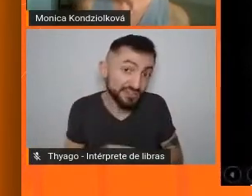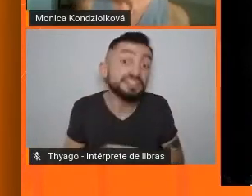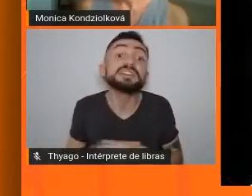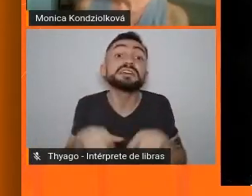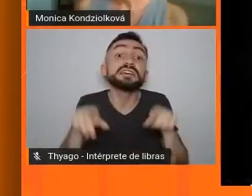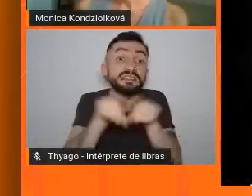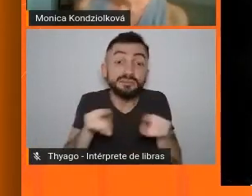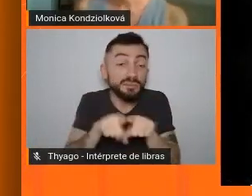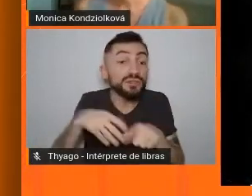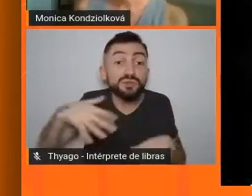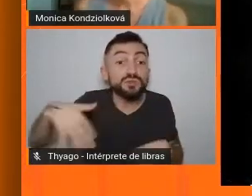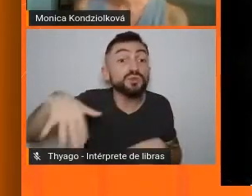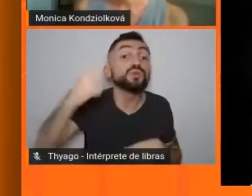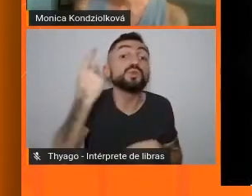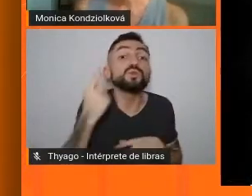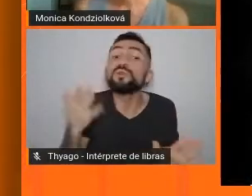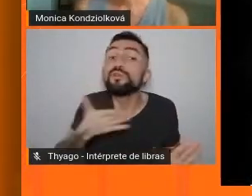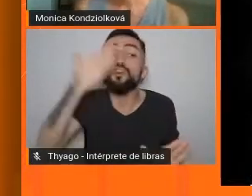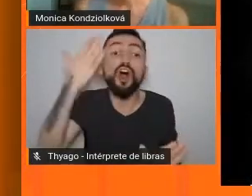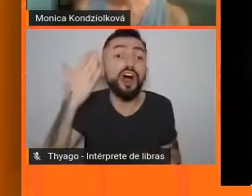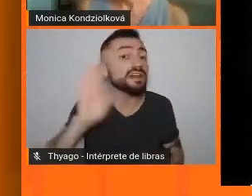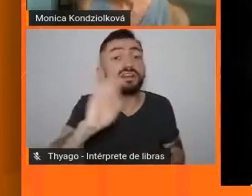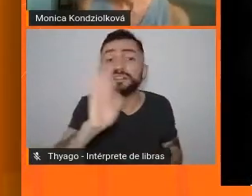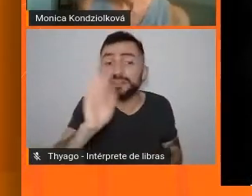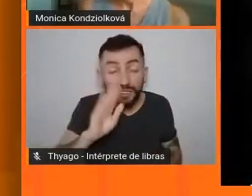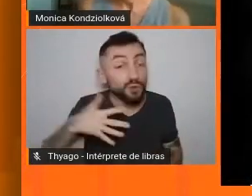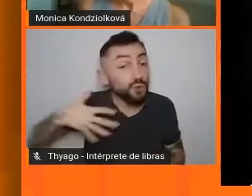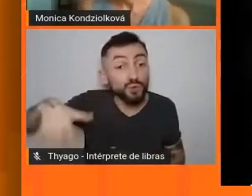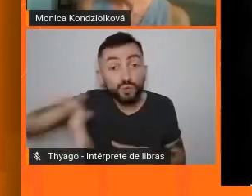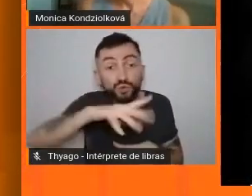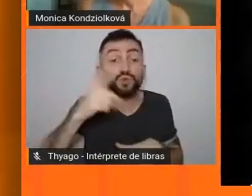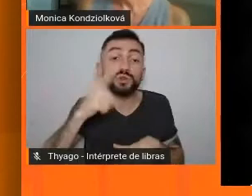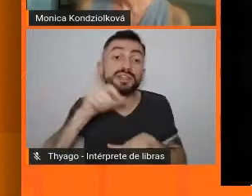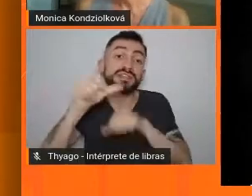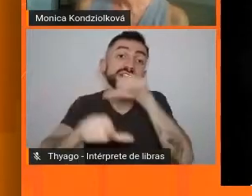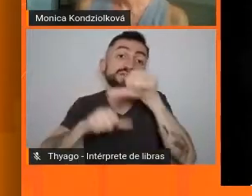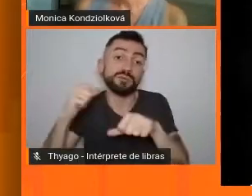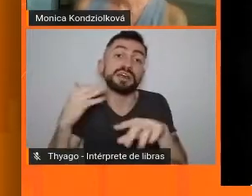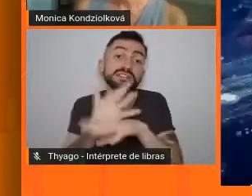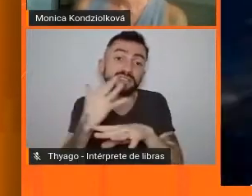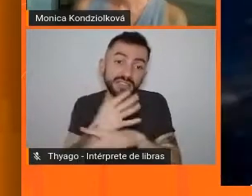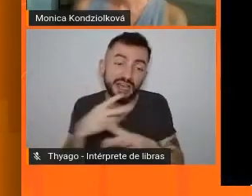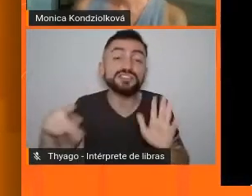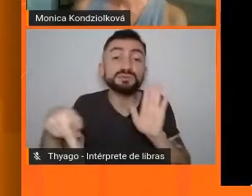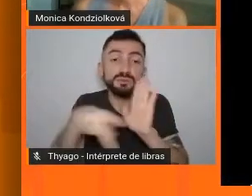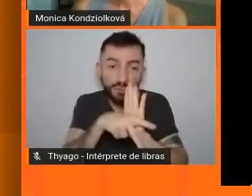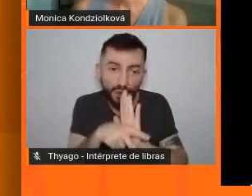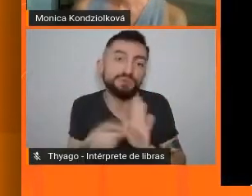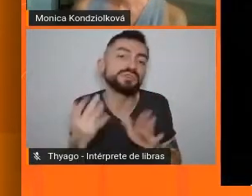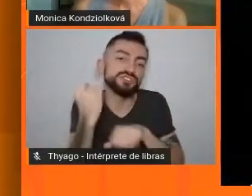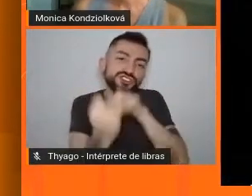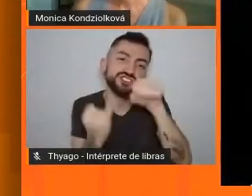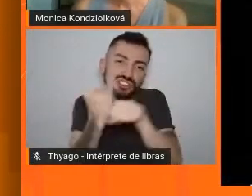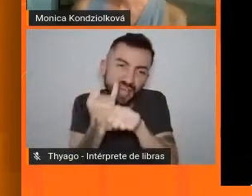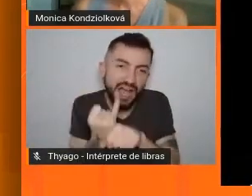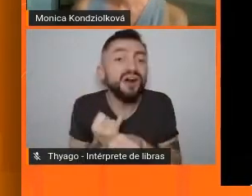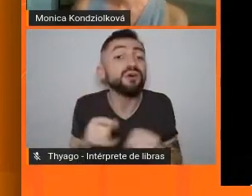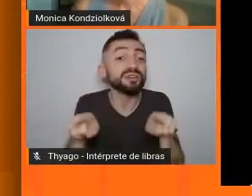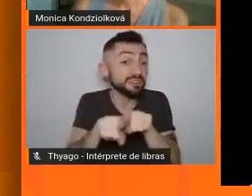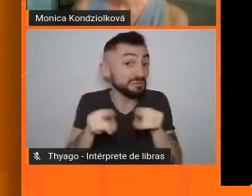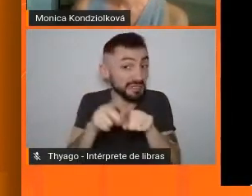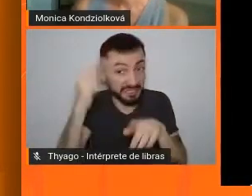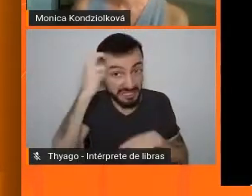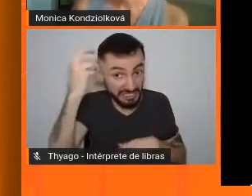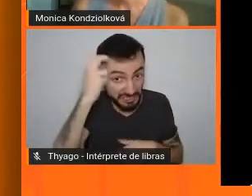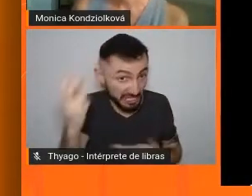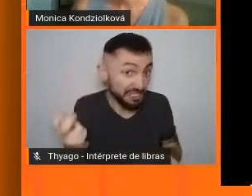nenhuma dessas camadas de fora, para transformar, de fato, uma cidade numa cidade digital ou numa cidade inteligente, usando